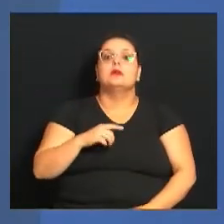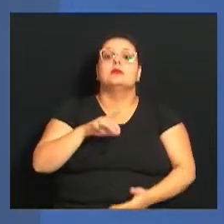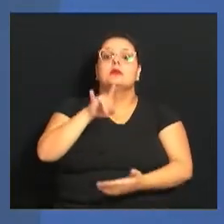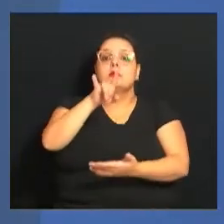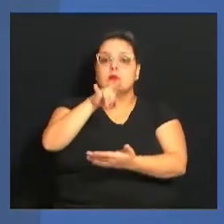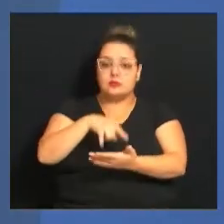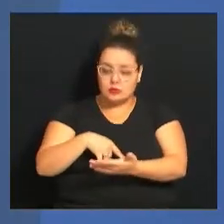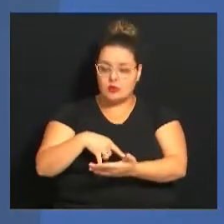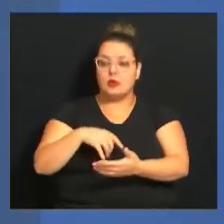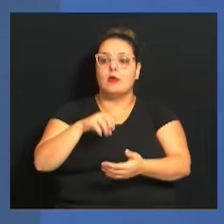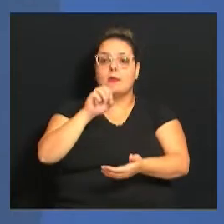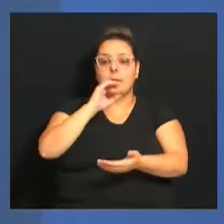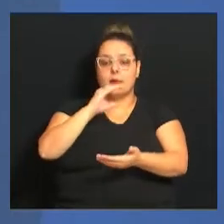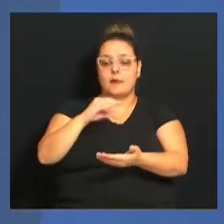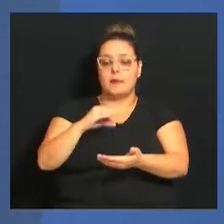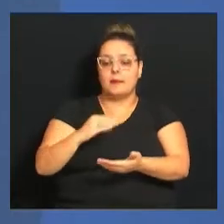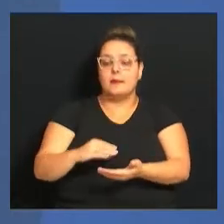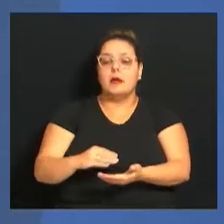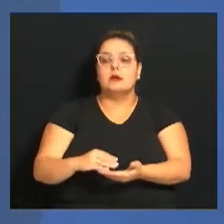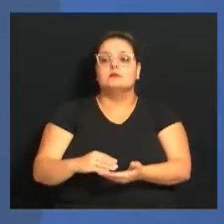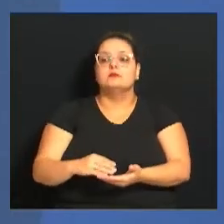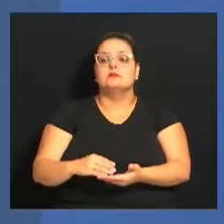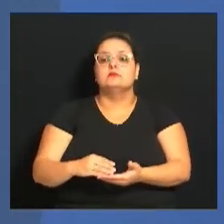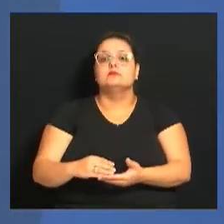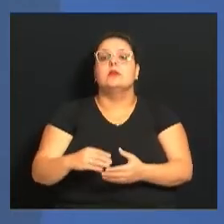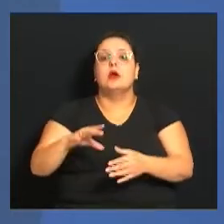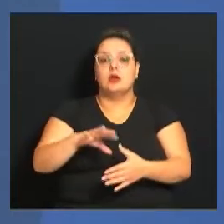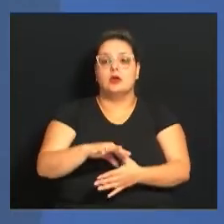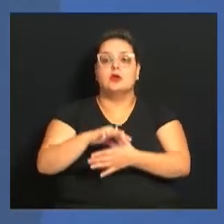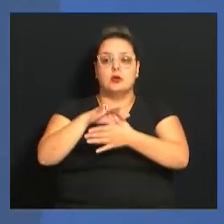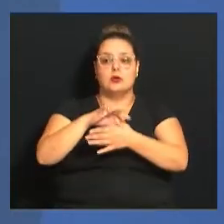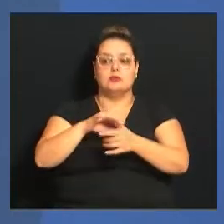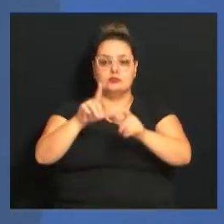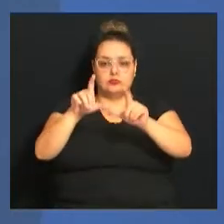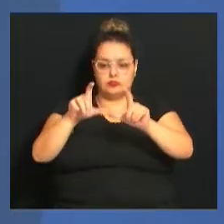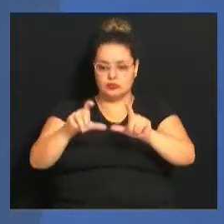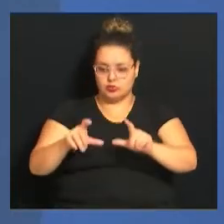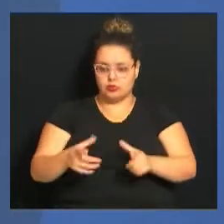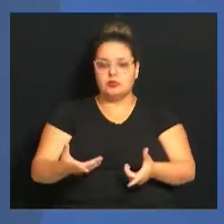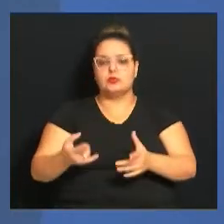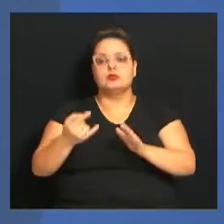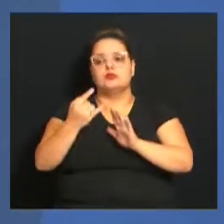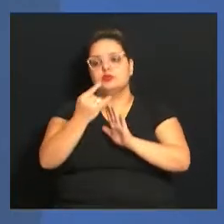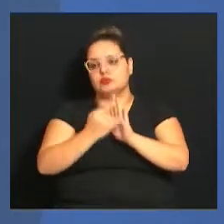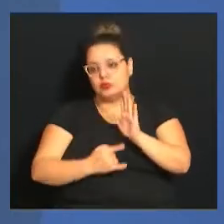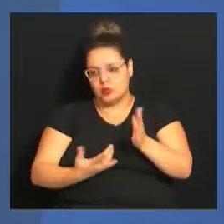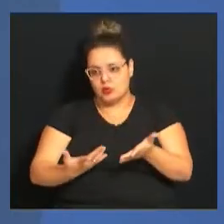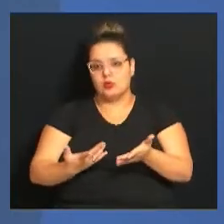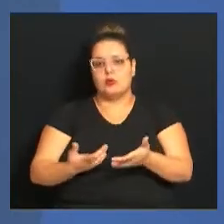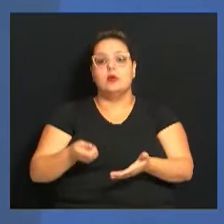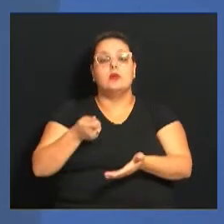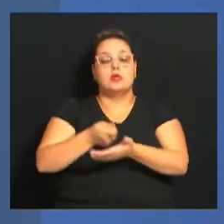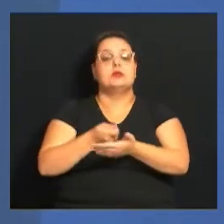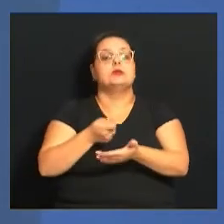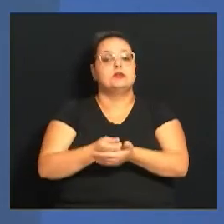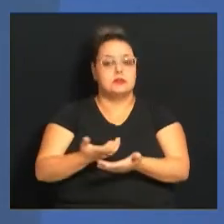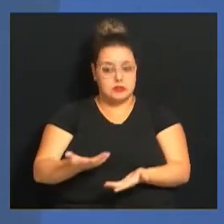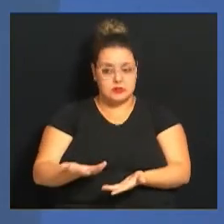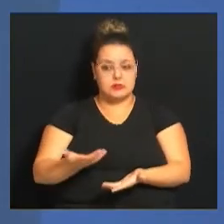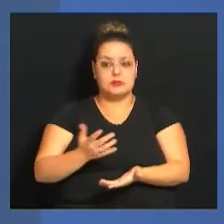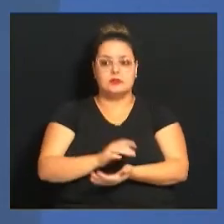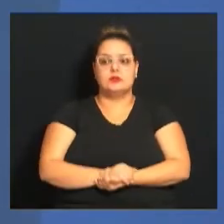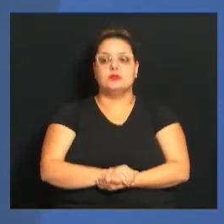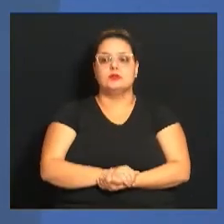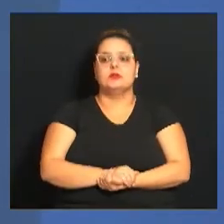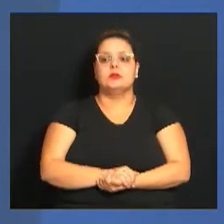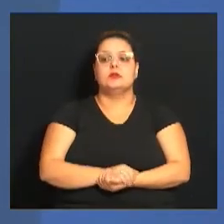você preenche os dados pessoais, anexa imagens de documentação que são exigidas para isso, e